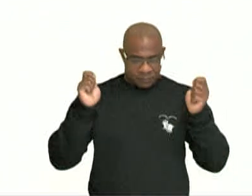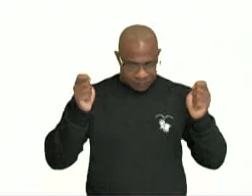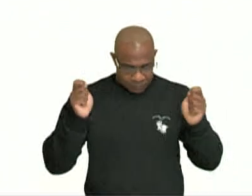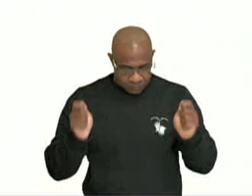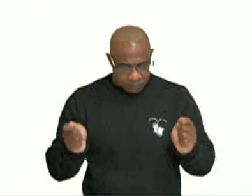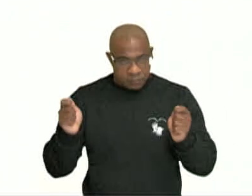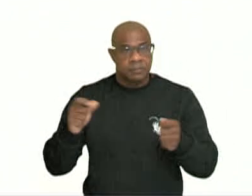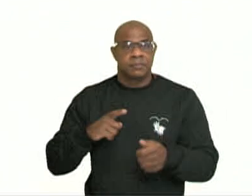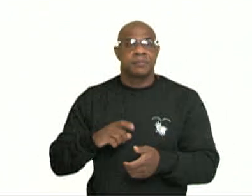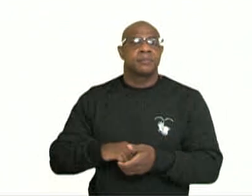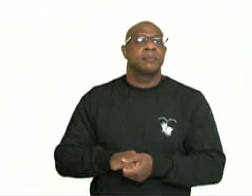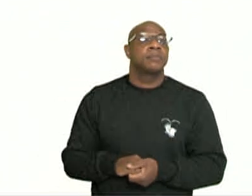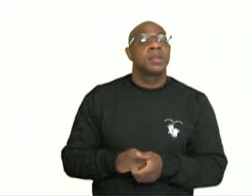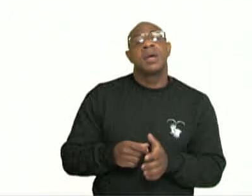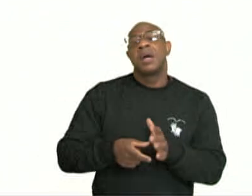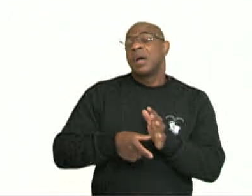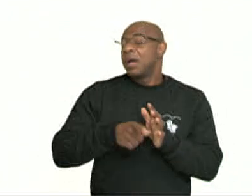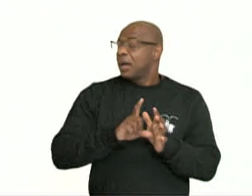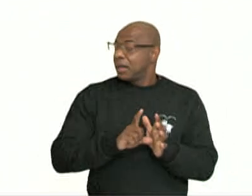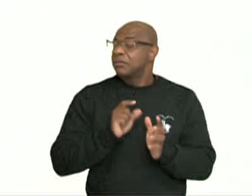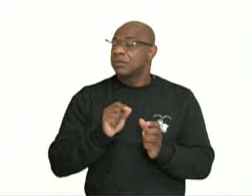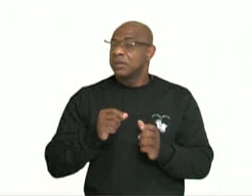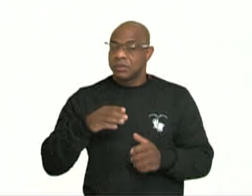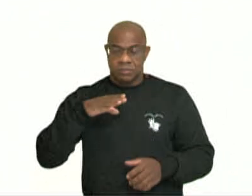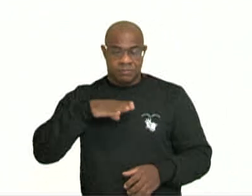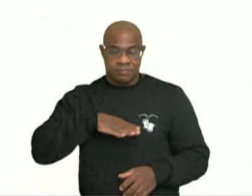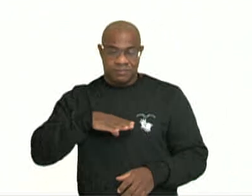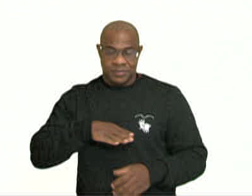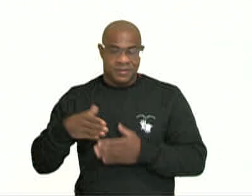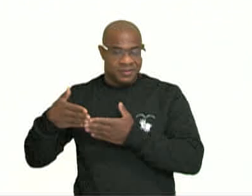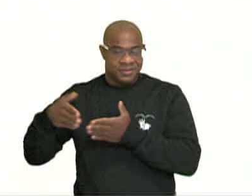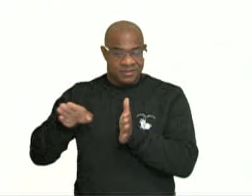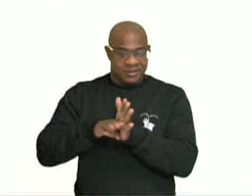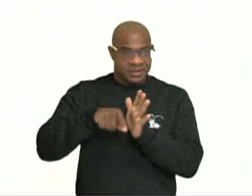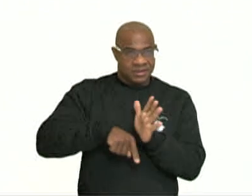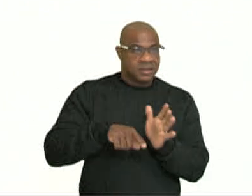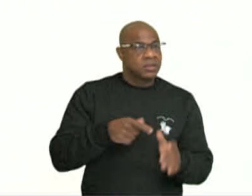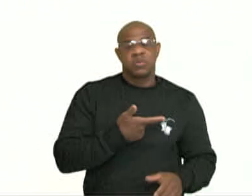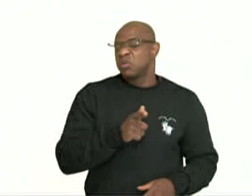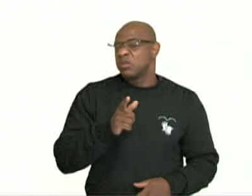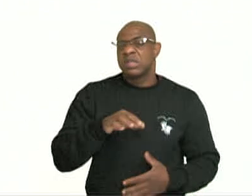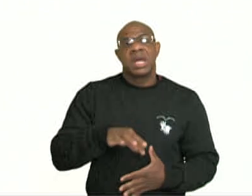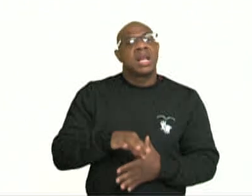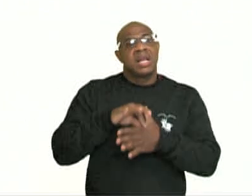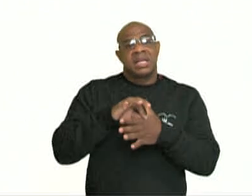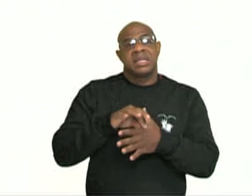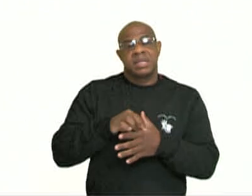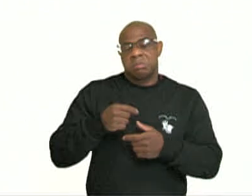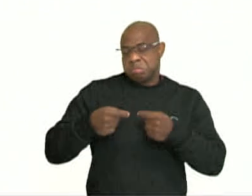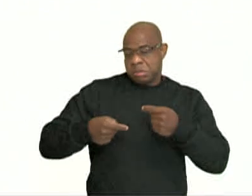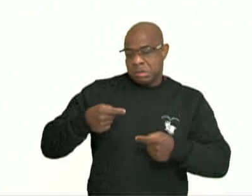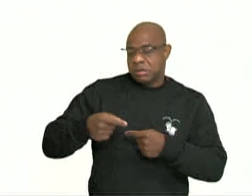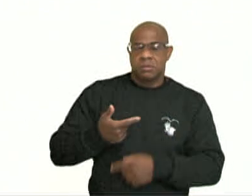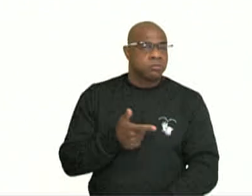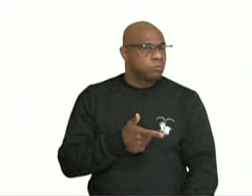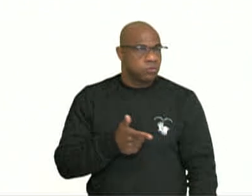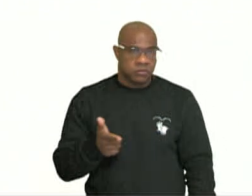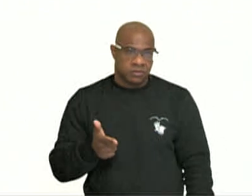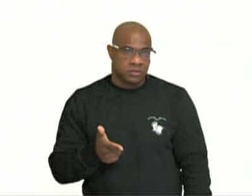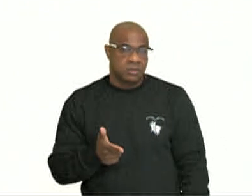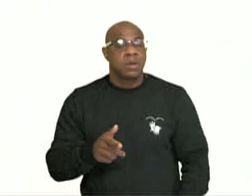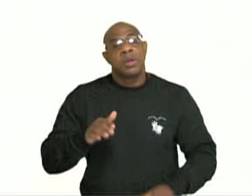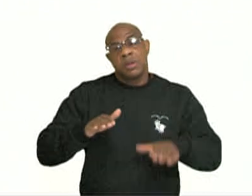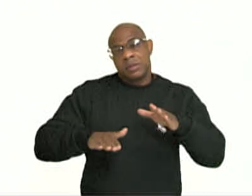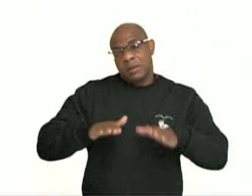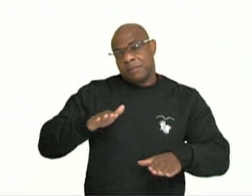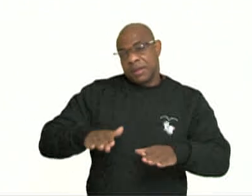Fala-se também que antes dos portugueses não tinha um líder político de modo geral nas tribos, ou dependendo das condições, em